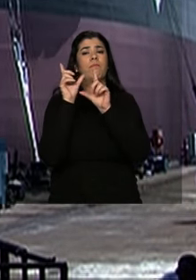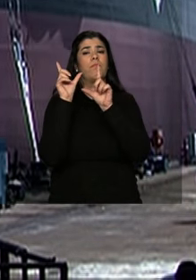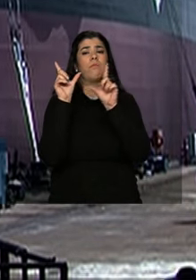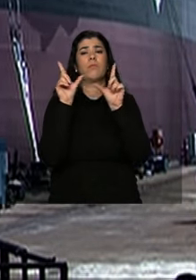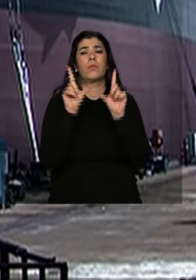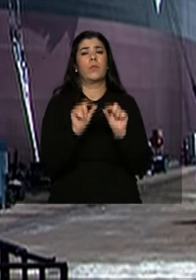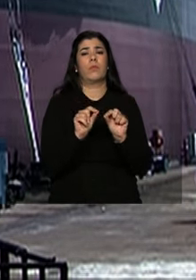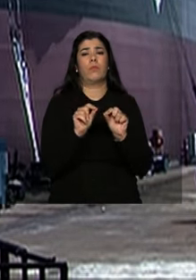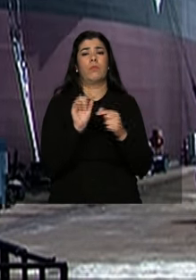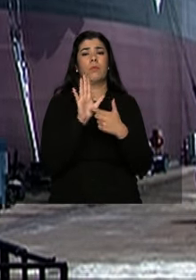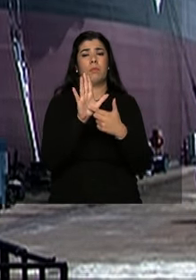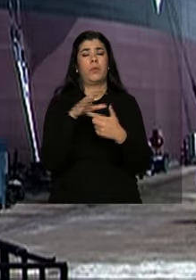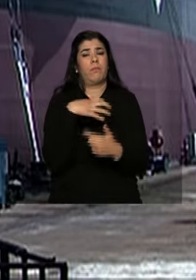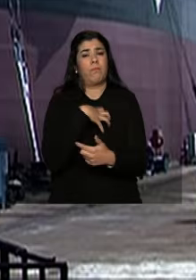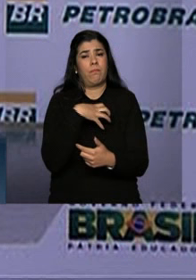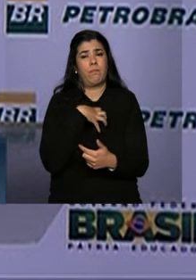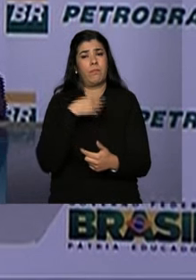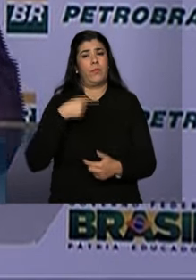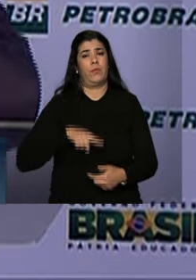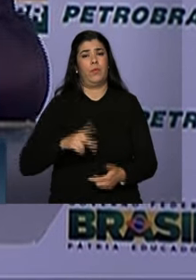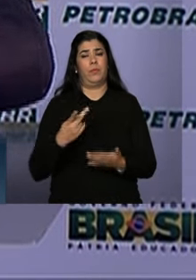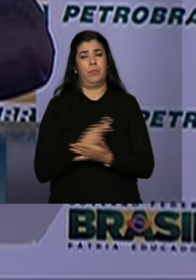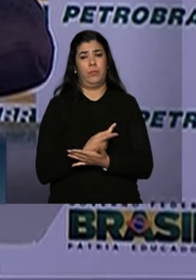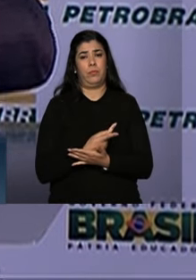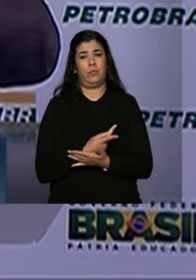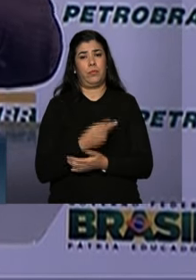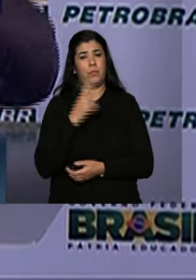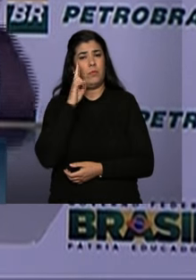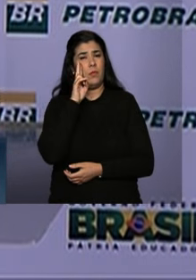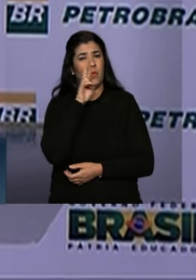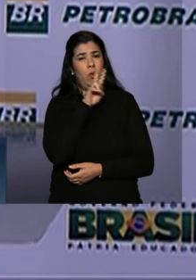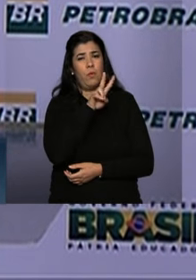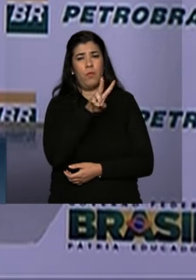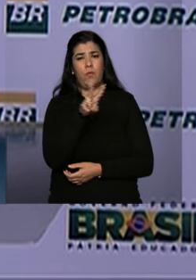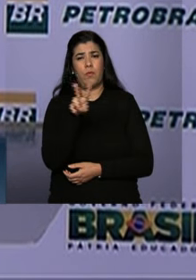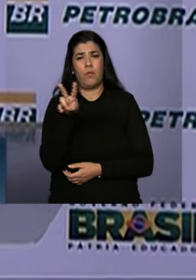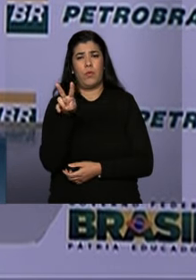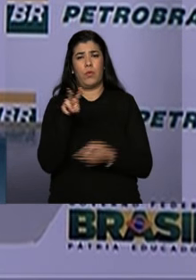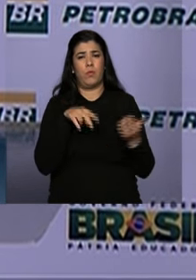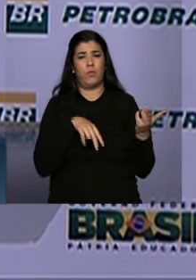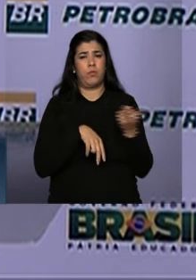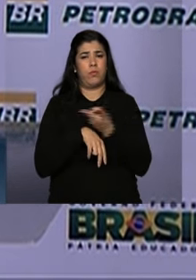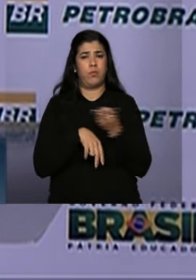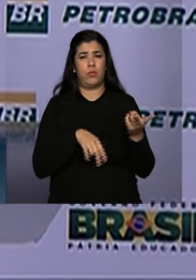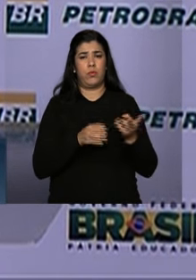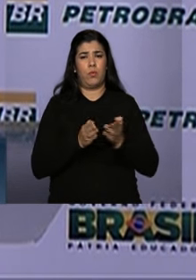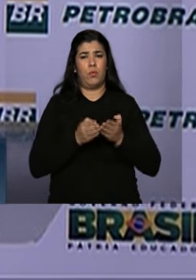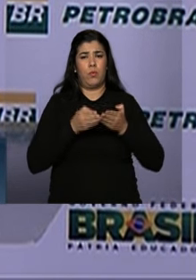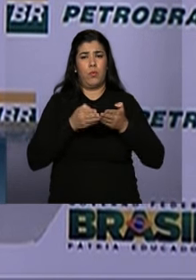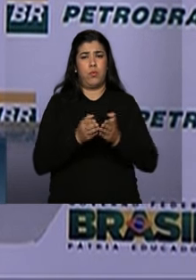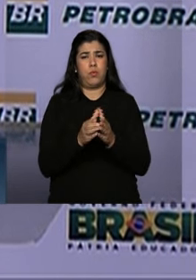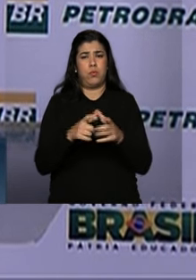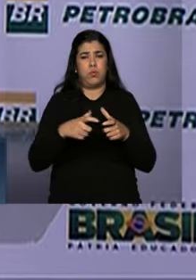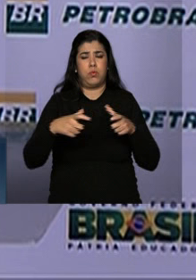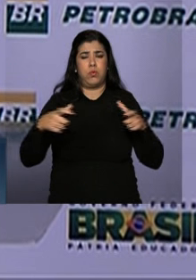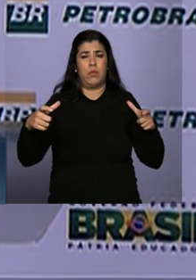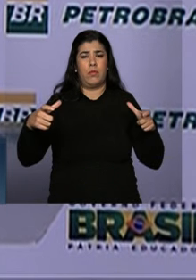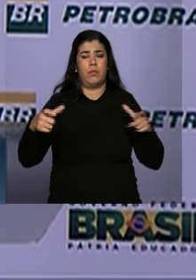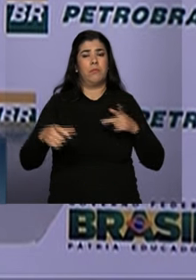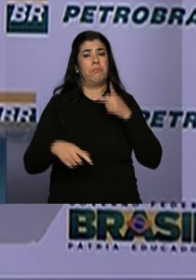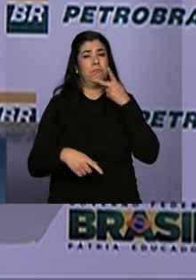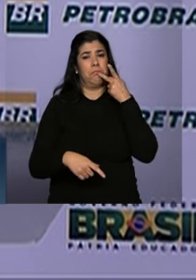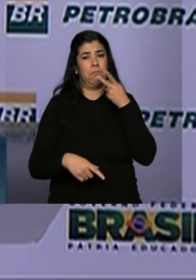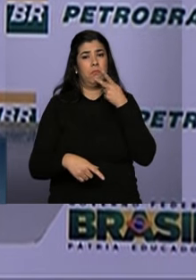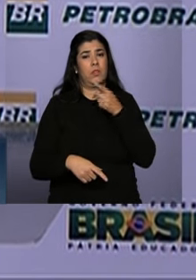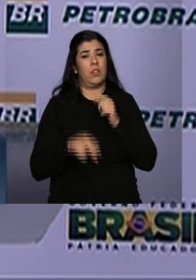profundamente este momento. A senhora olhou para a grandiosidade dos dois navios e disse: